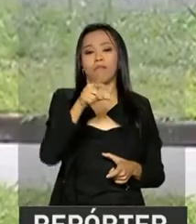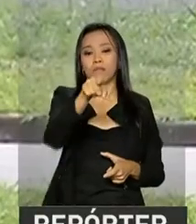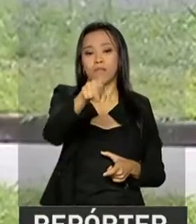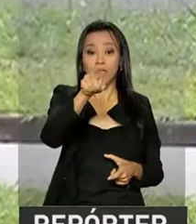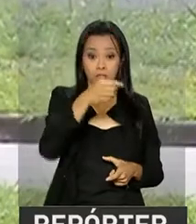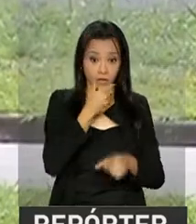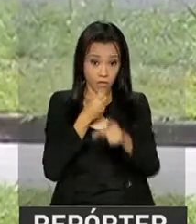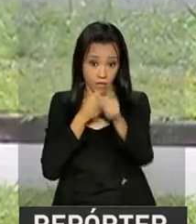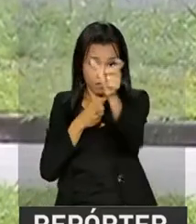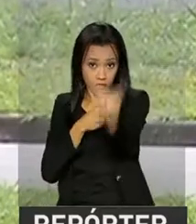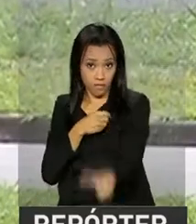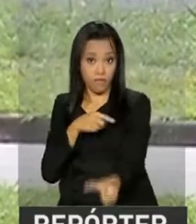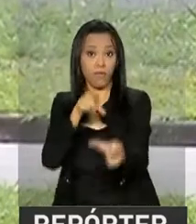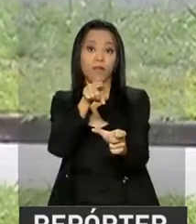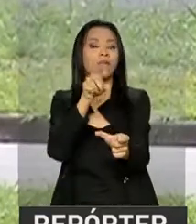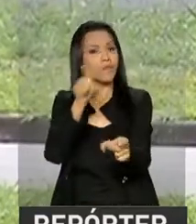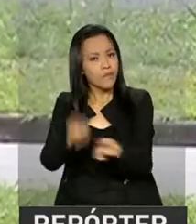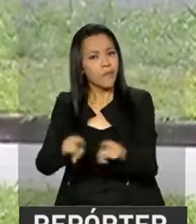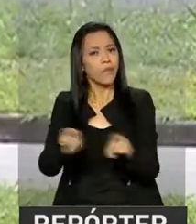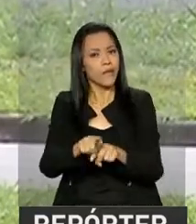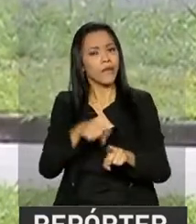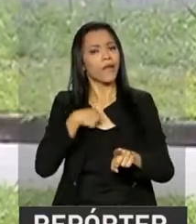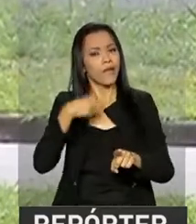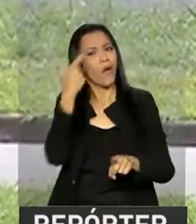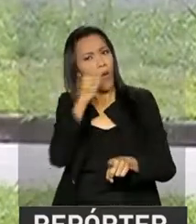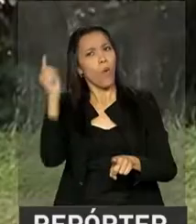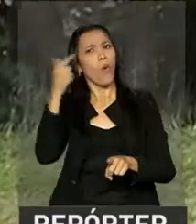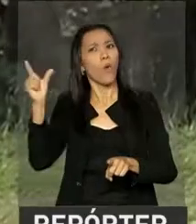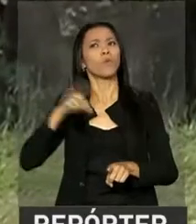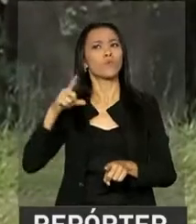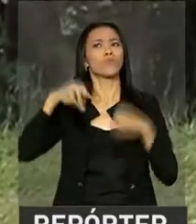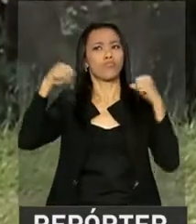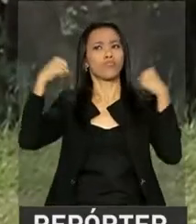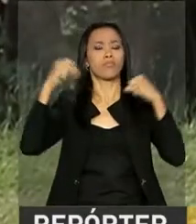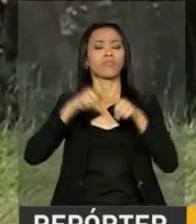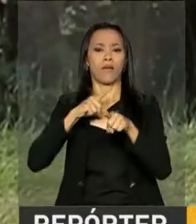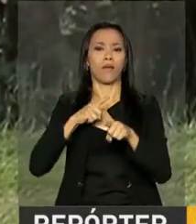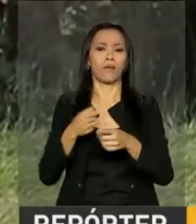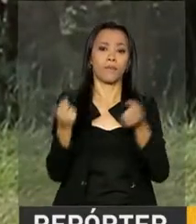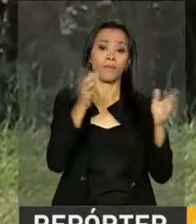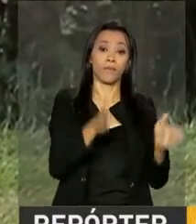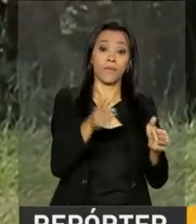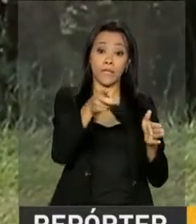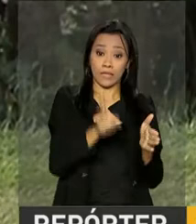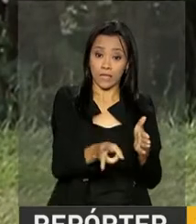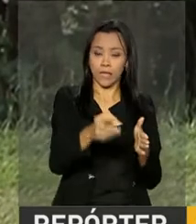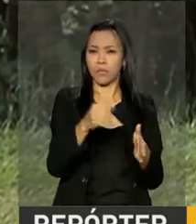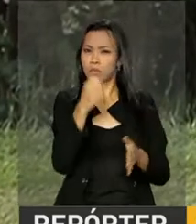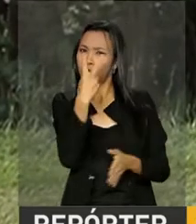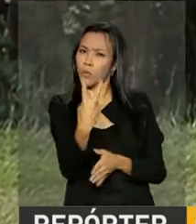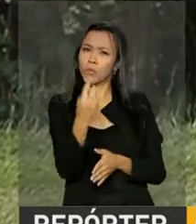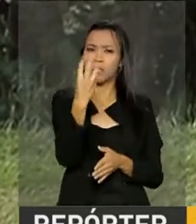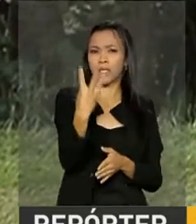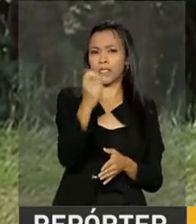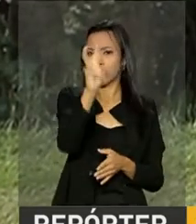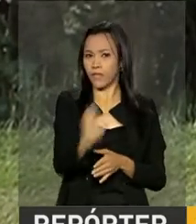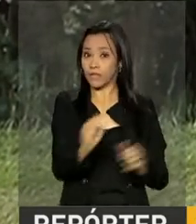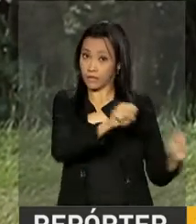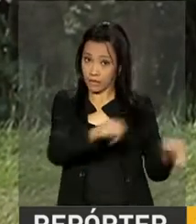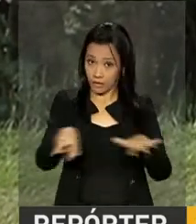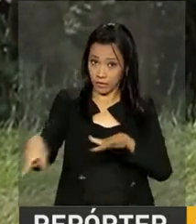sistemas gustavo tavares que também faz outras atividades procuro sempre estar praticando dentro de duas a três vezes na semana